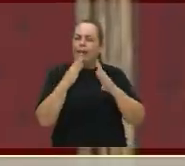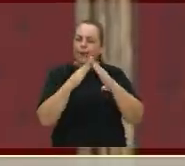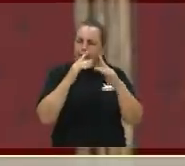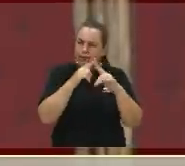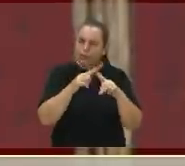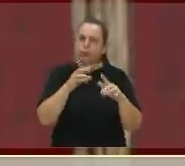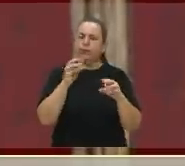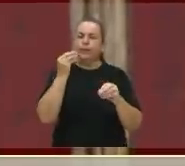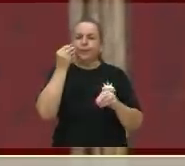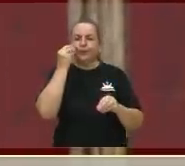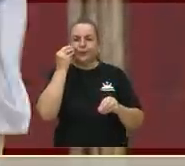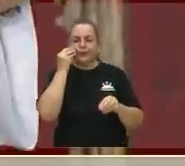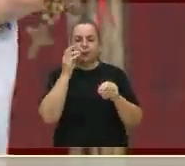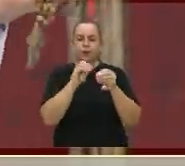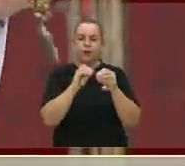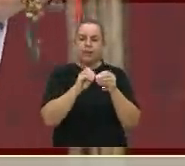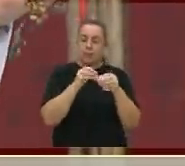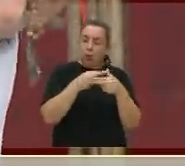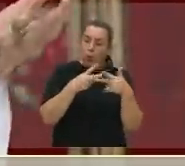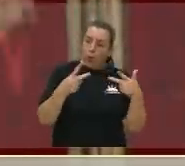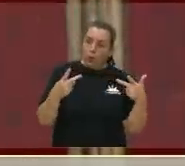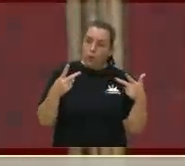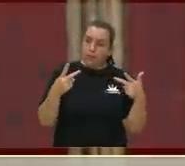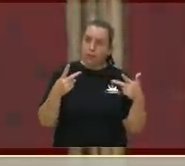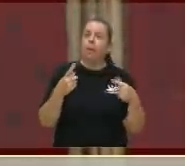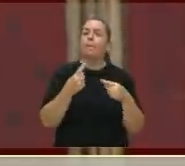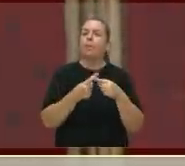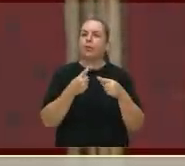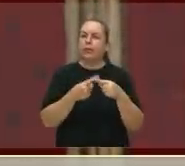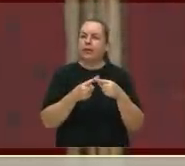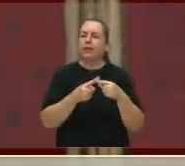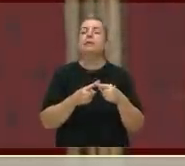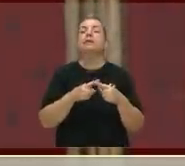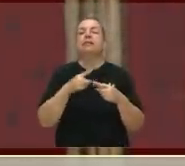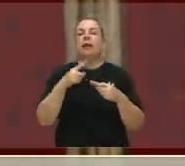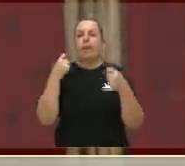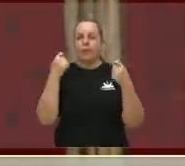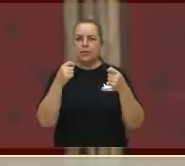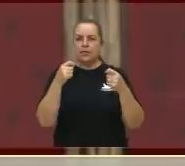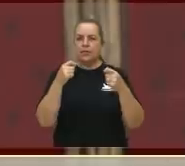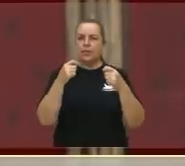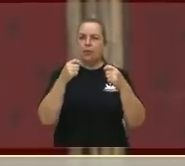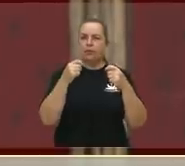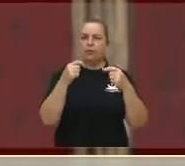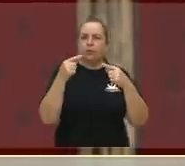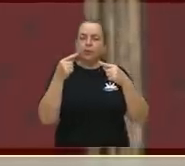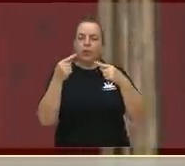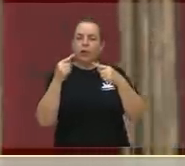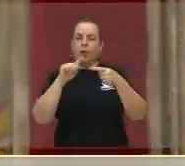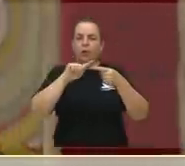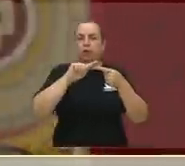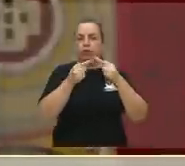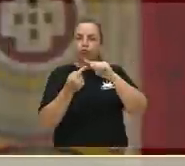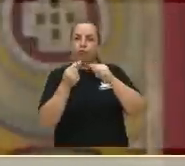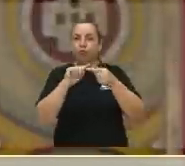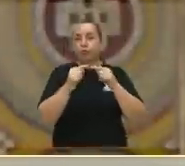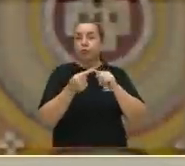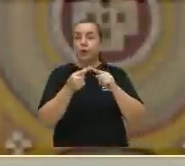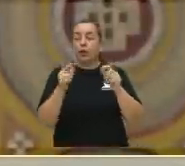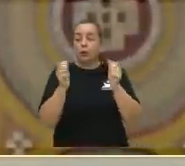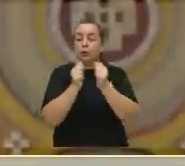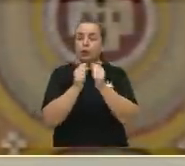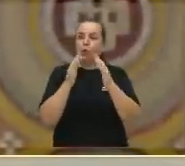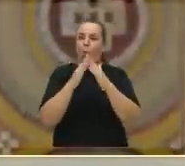digo em profunda consonância com o magistério da igreja é possível fazermos um